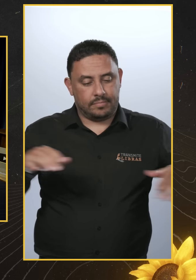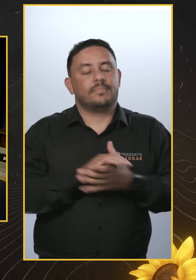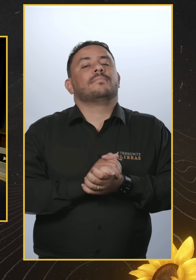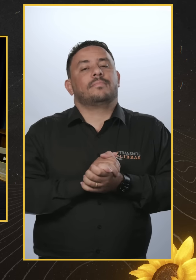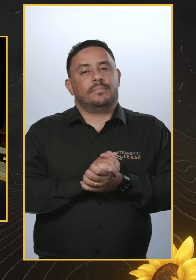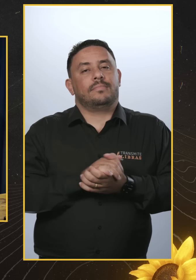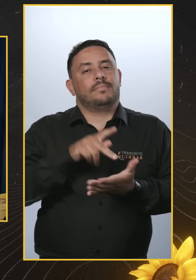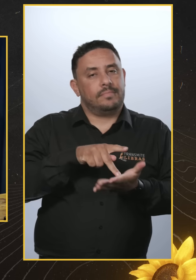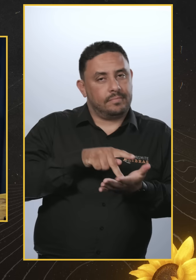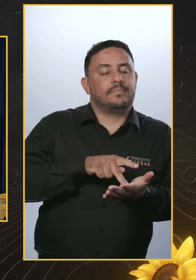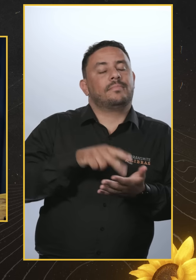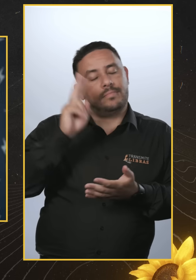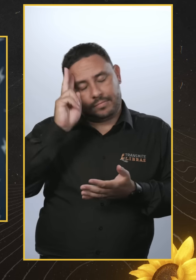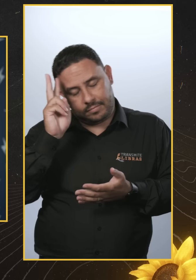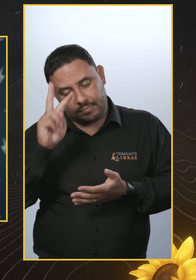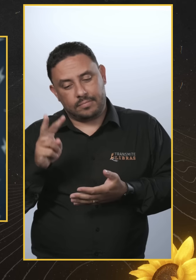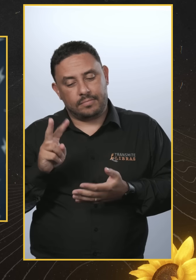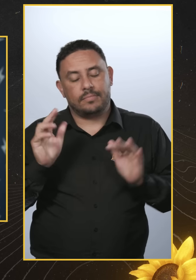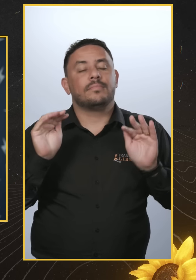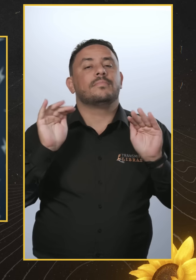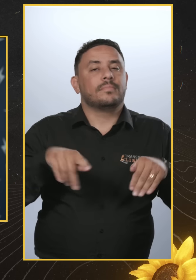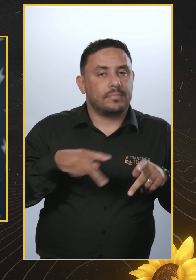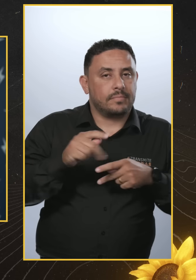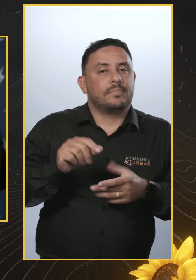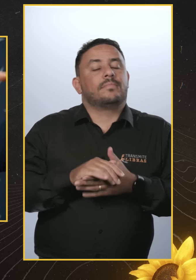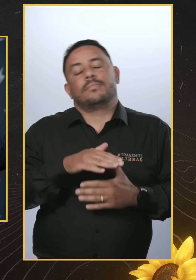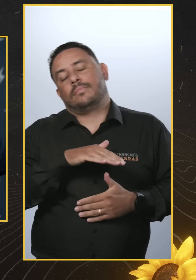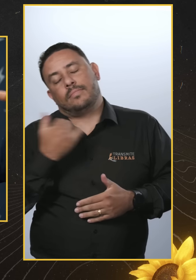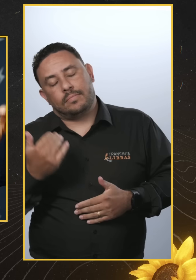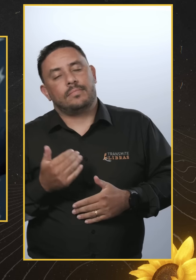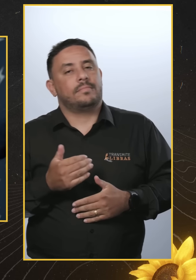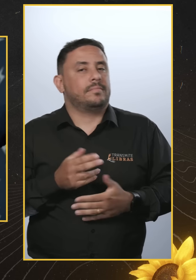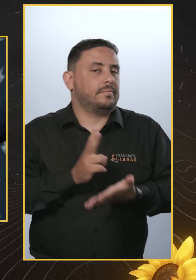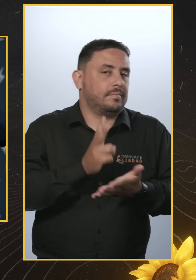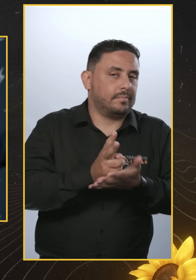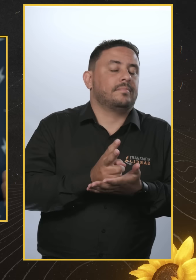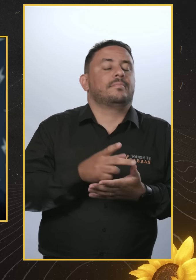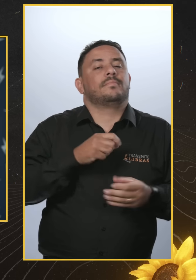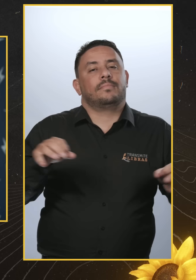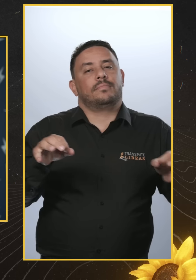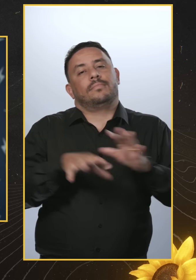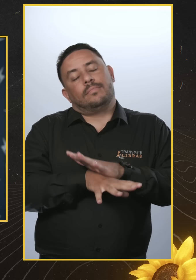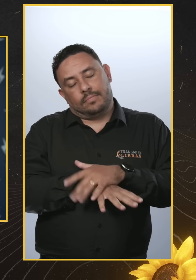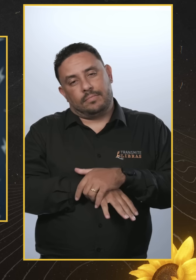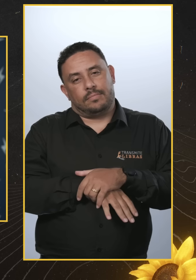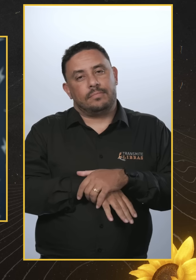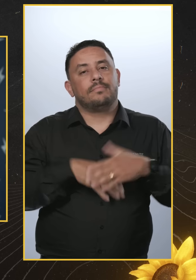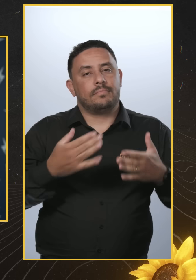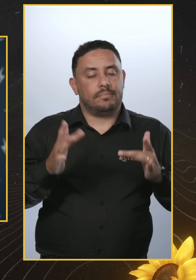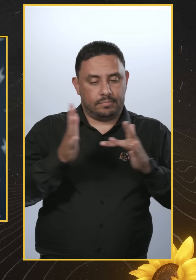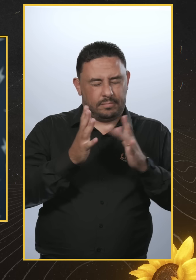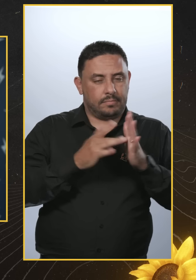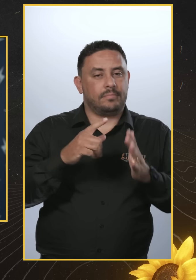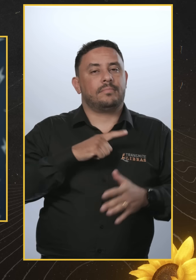sentido é verdade última vez que foi lembrado a última vez que alguém falar de você você morreu é uma frequência que acabou então Jesus